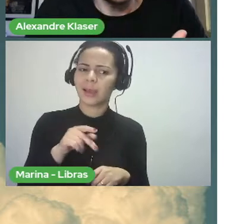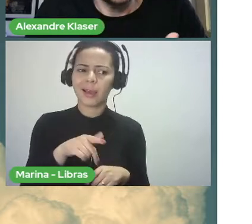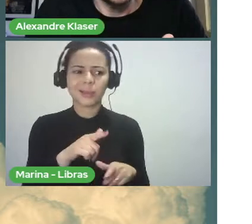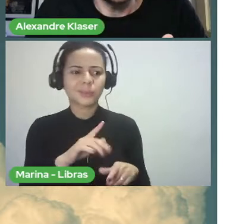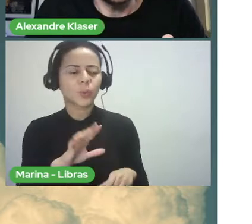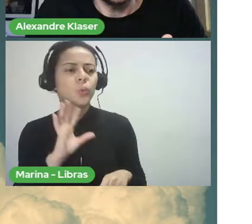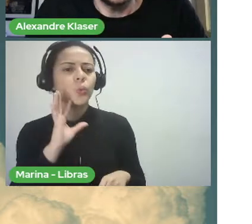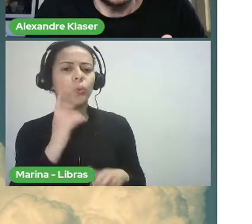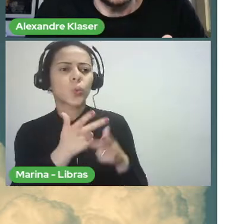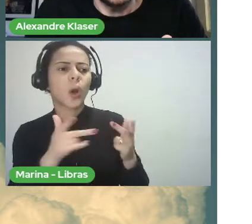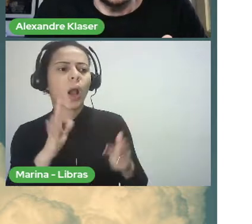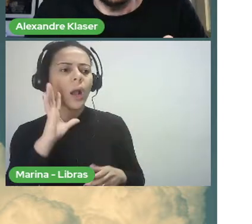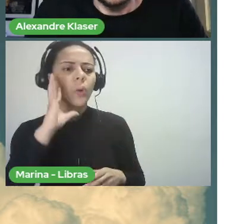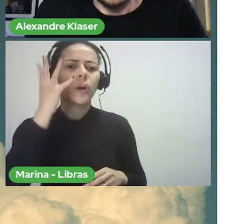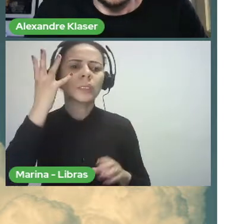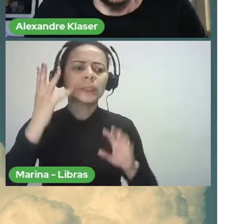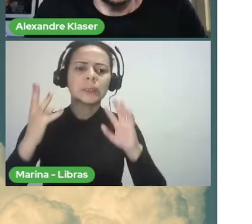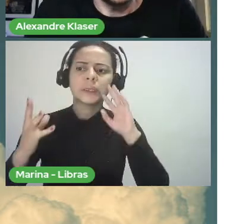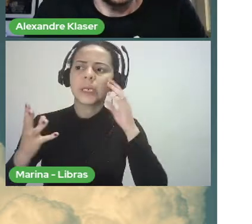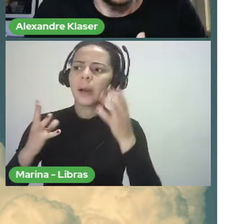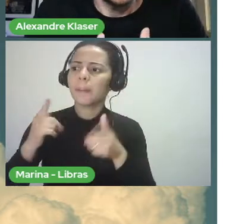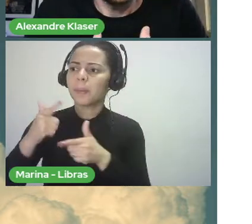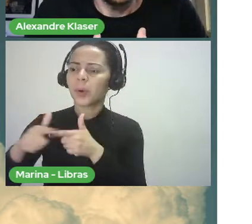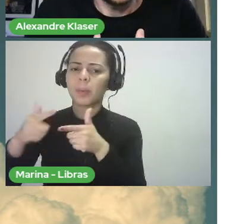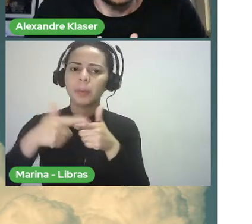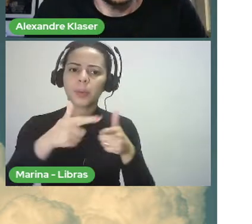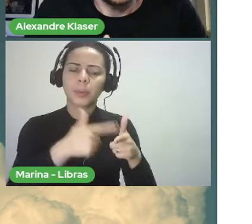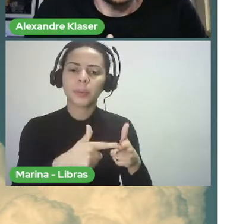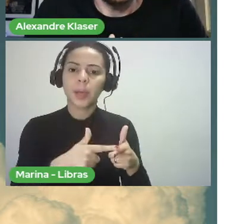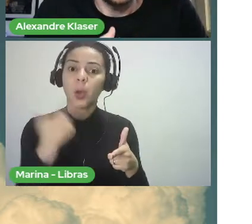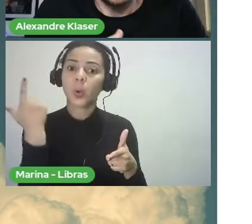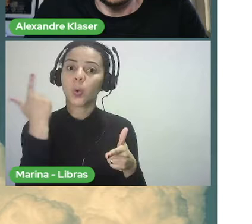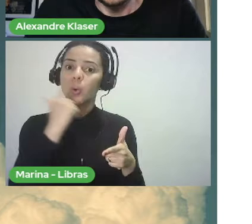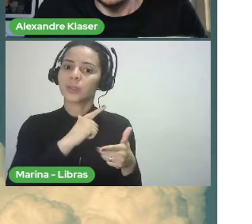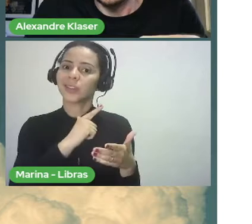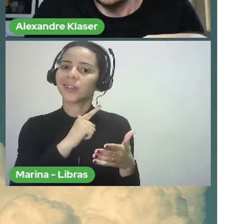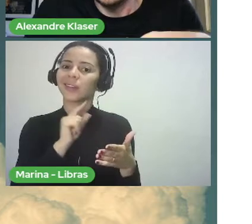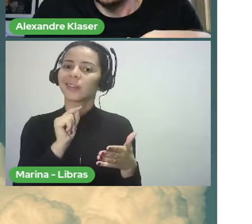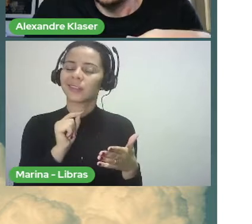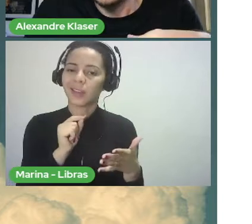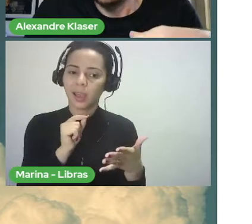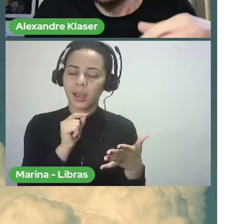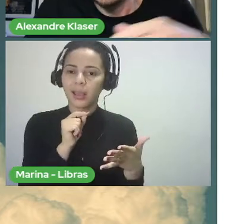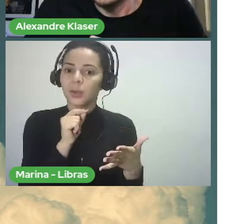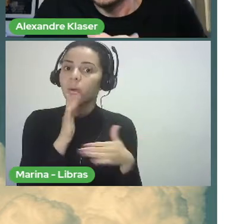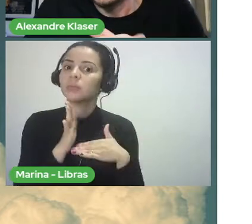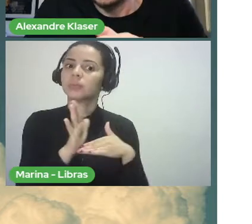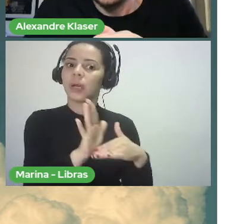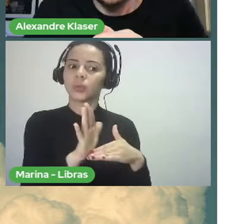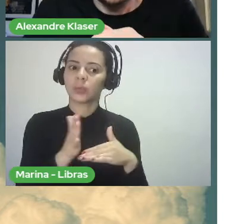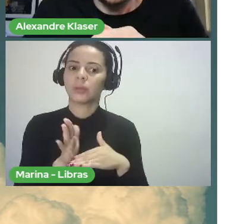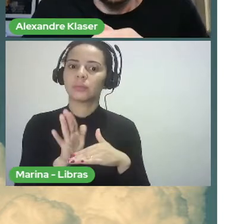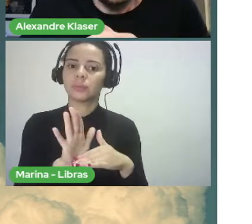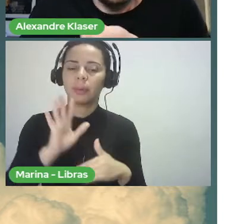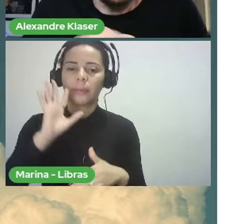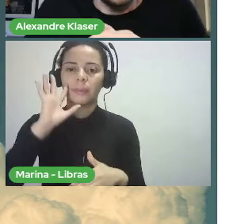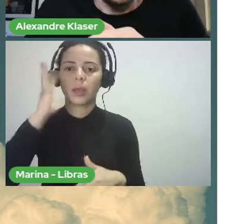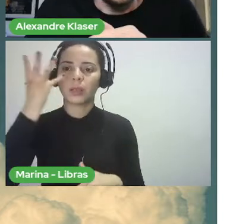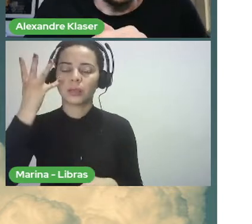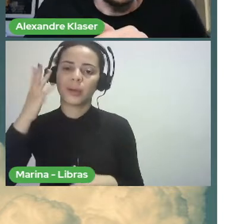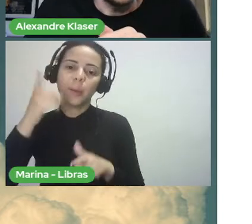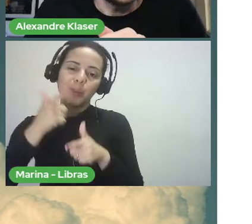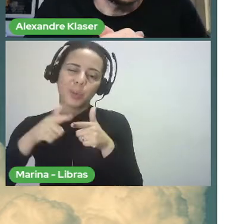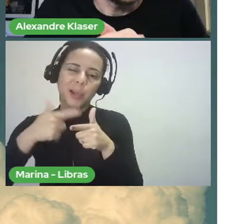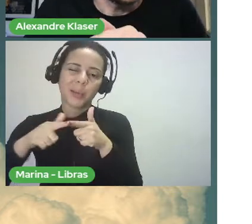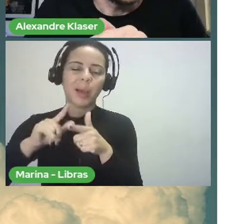problemas desconhecidos. Eu uso muito o exemplo da pandemia, que assim, muitas empresas,